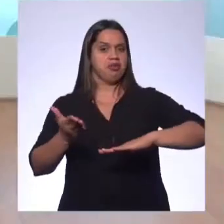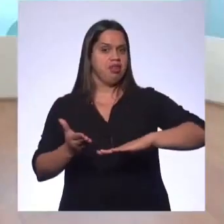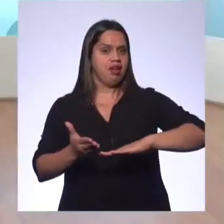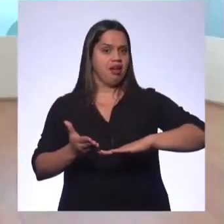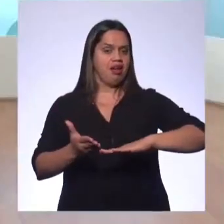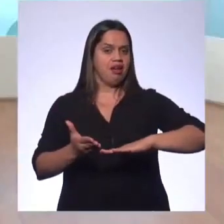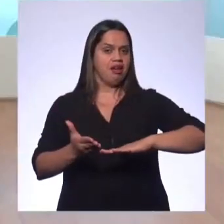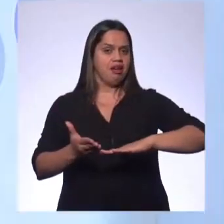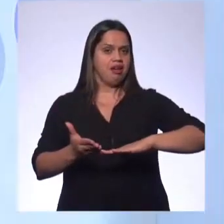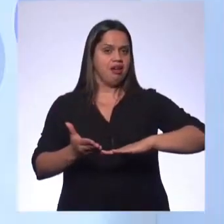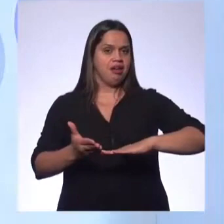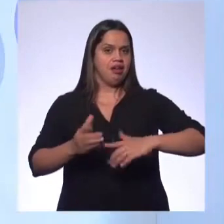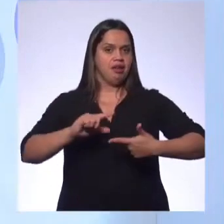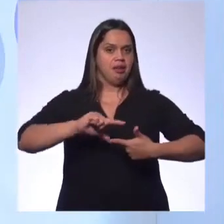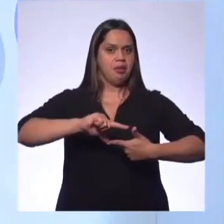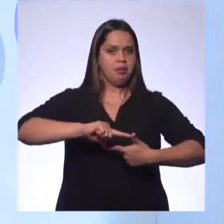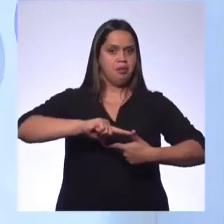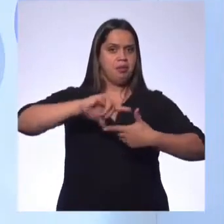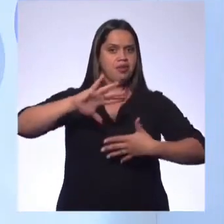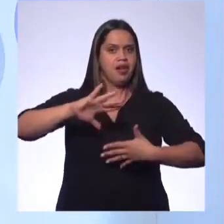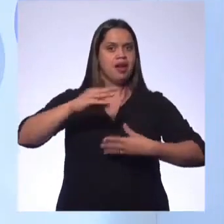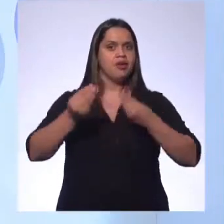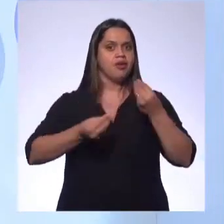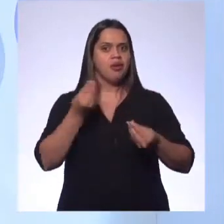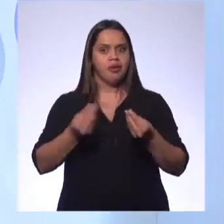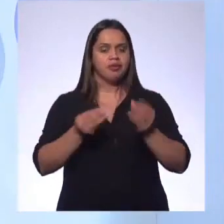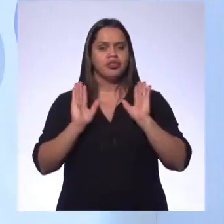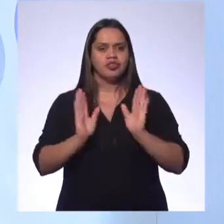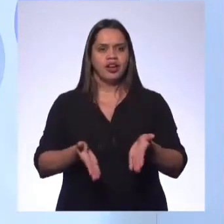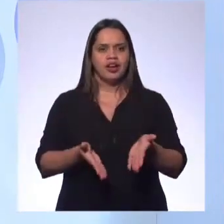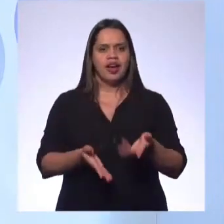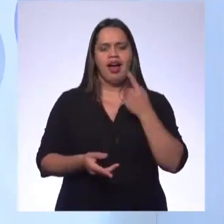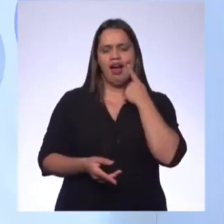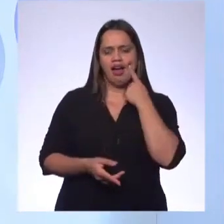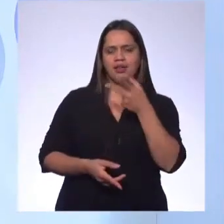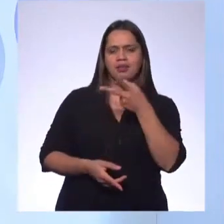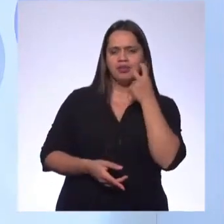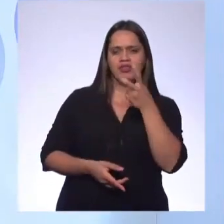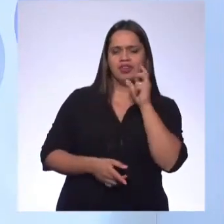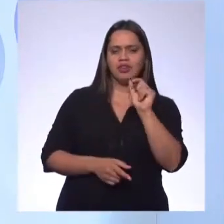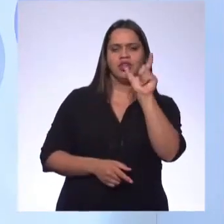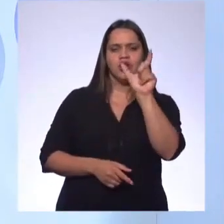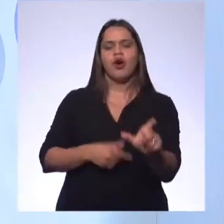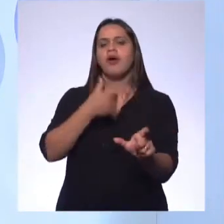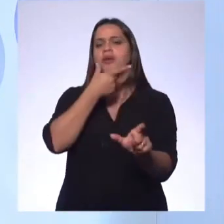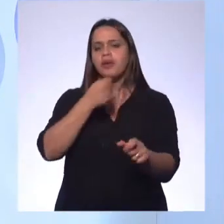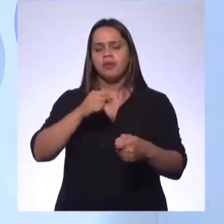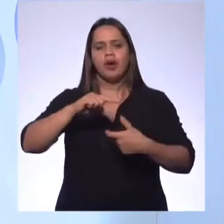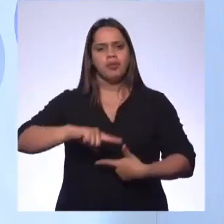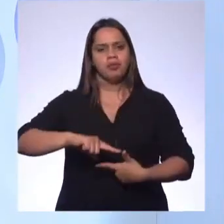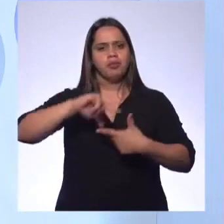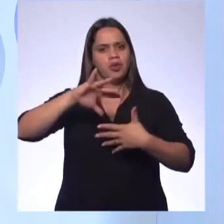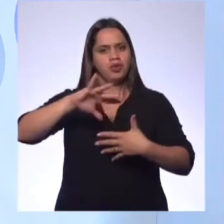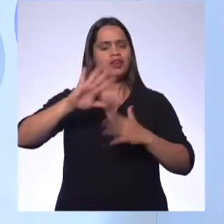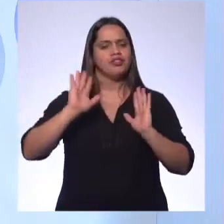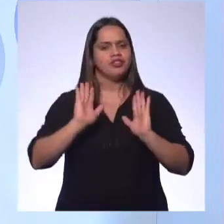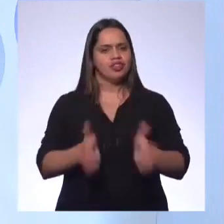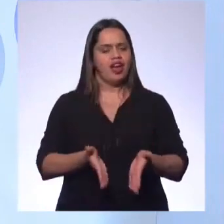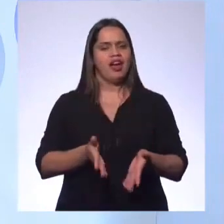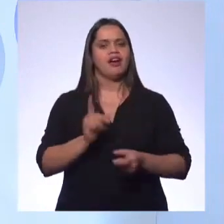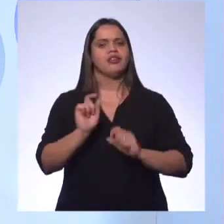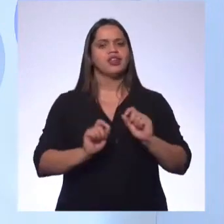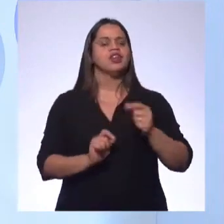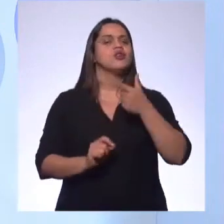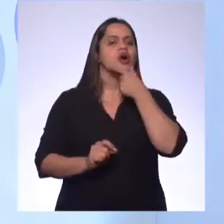homem aí? Esse é um homem, nós estamos reconhecendo o homem moderno, né? Tá, essa relação com o que